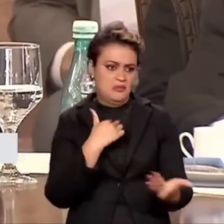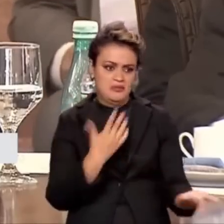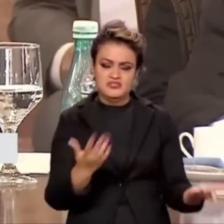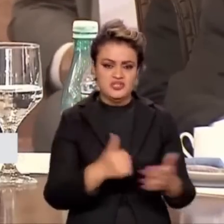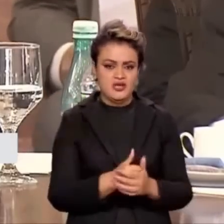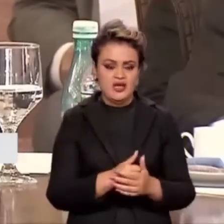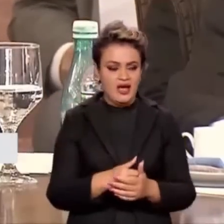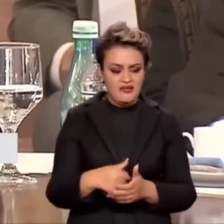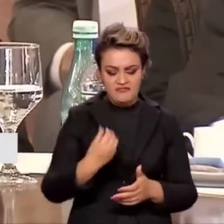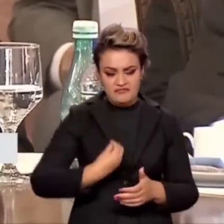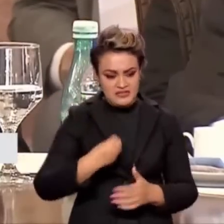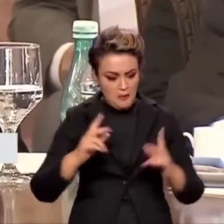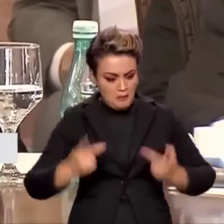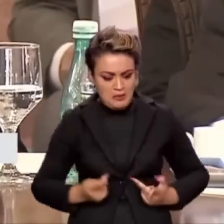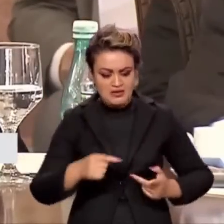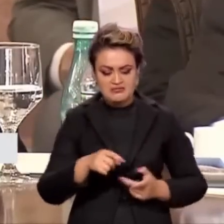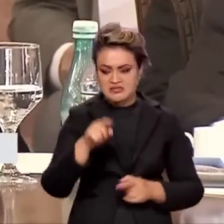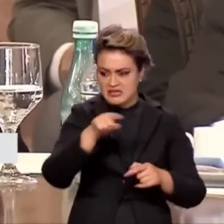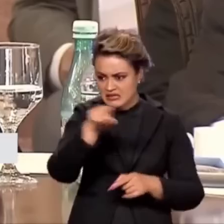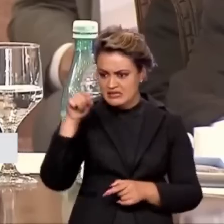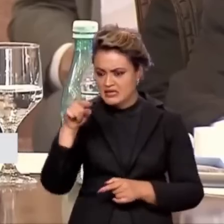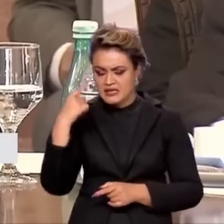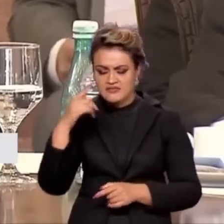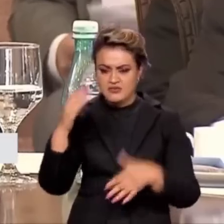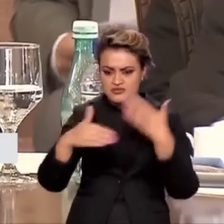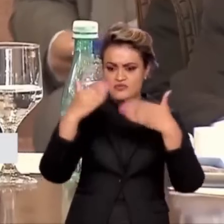condições humanas e materiais para o nosso